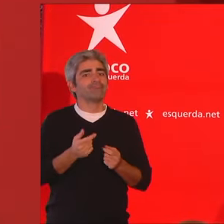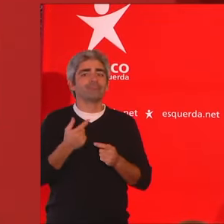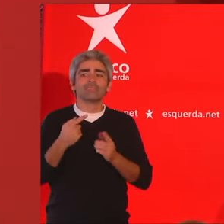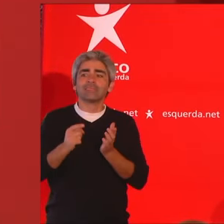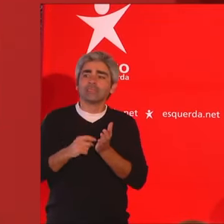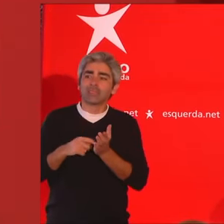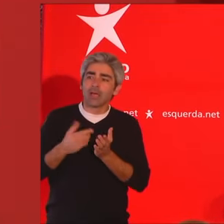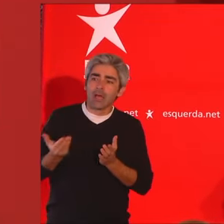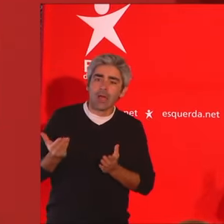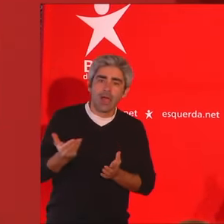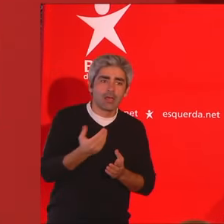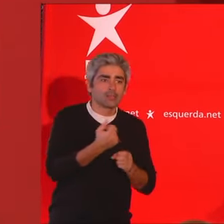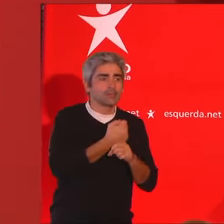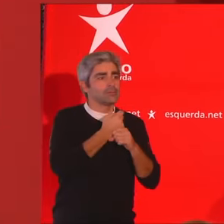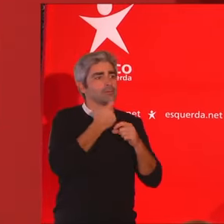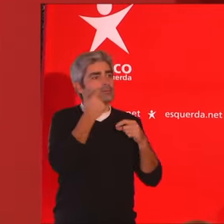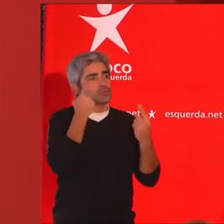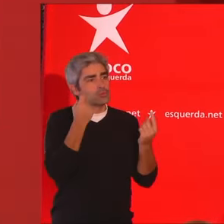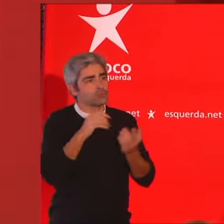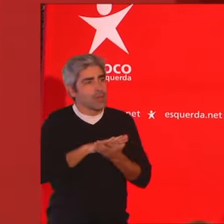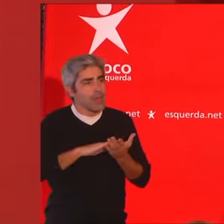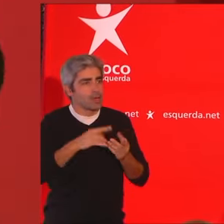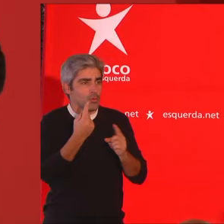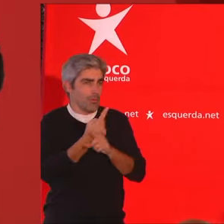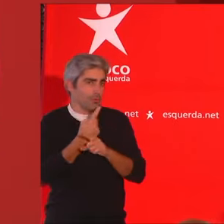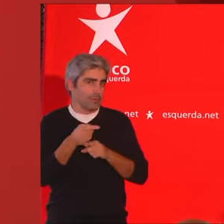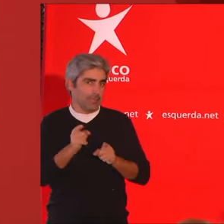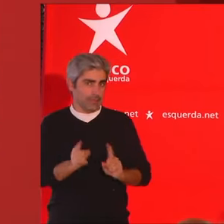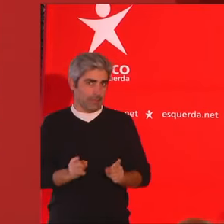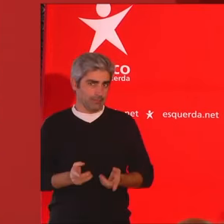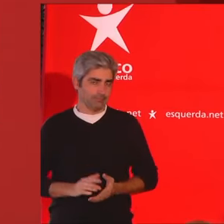às necessidades, aos serviços públicos básicos, etc.